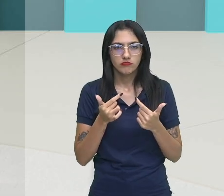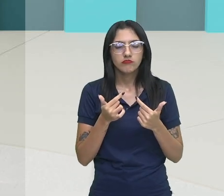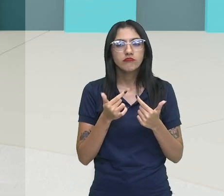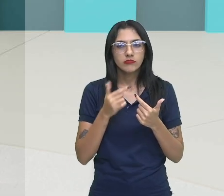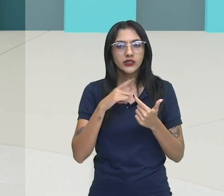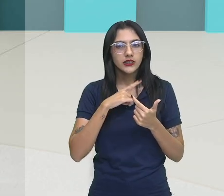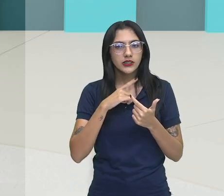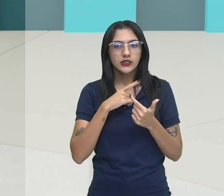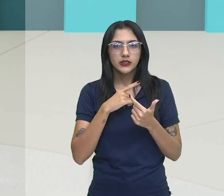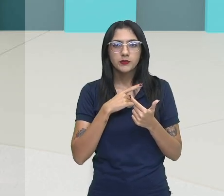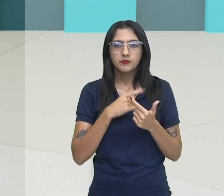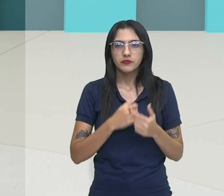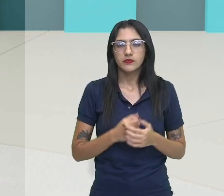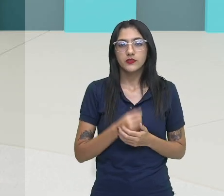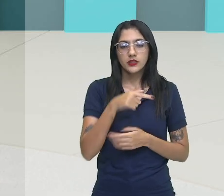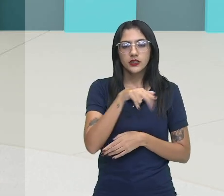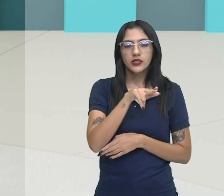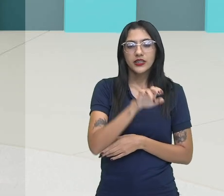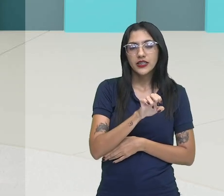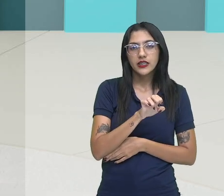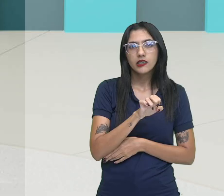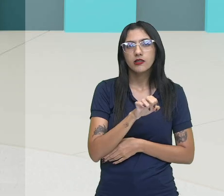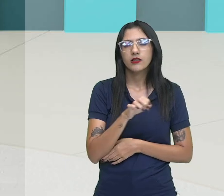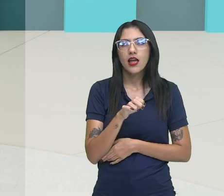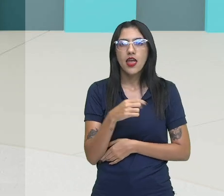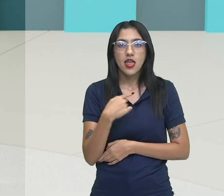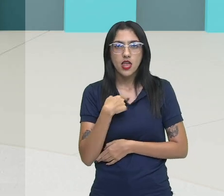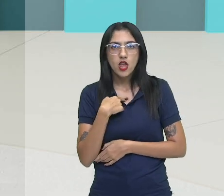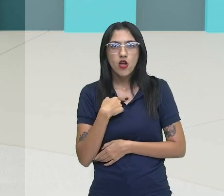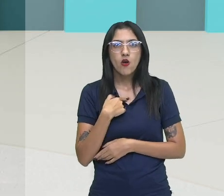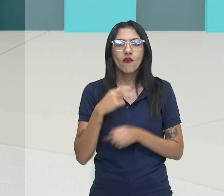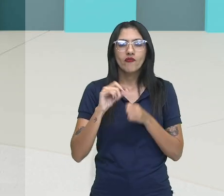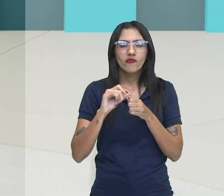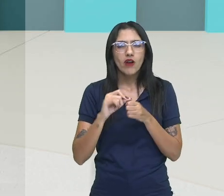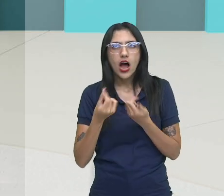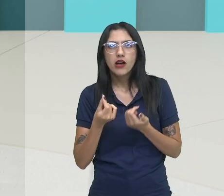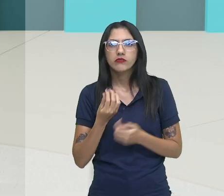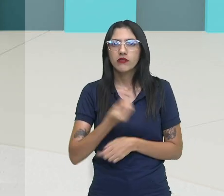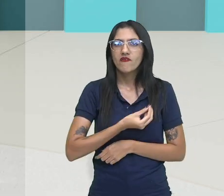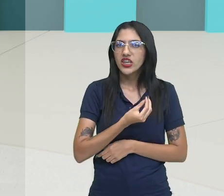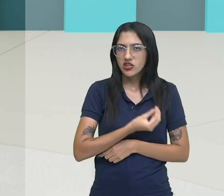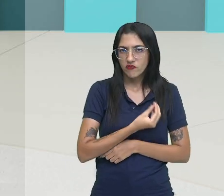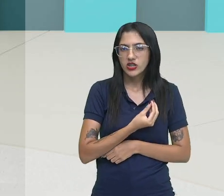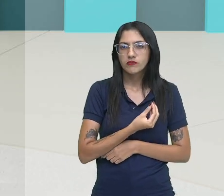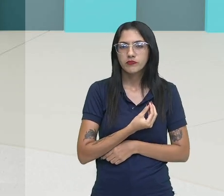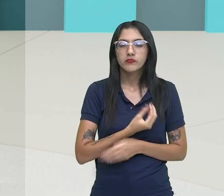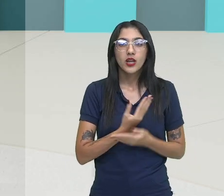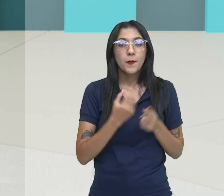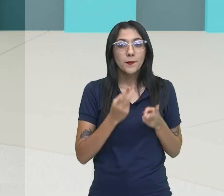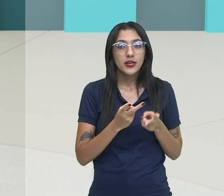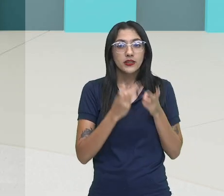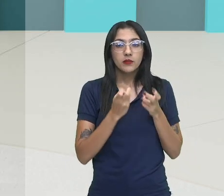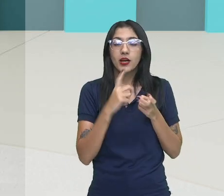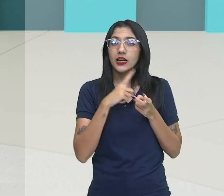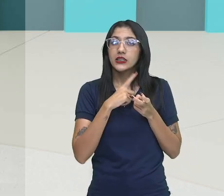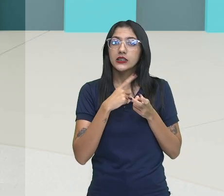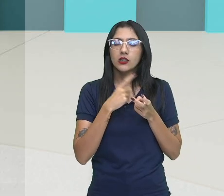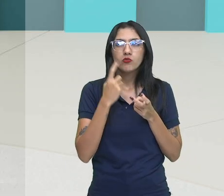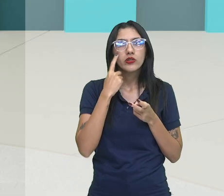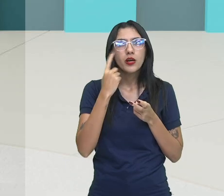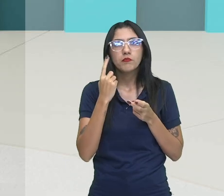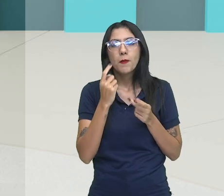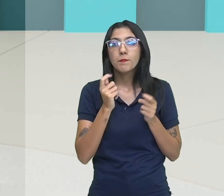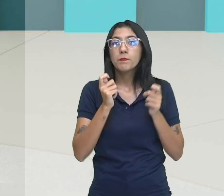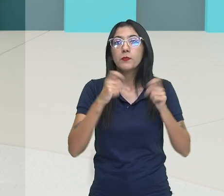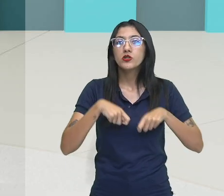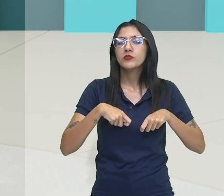conjugação com o quê? Que eu faça, que eu tenha, que eu viva. Tá bom? E veja que realmente indica uma hipótese,